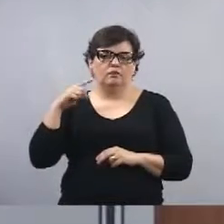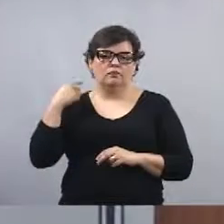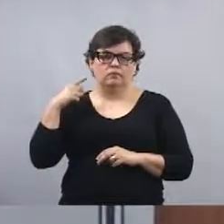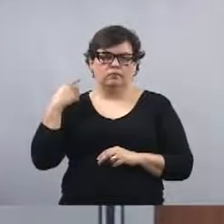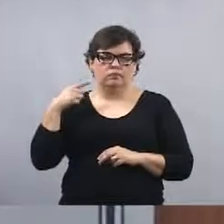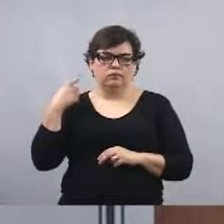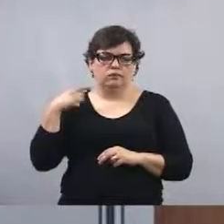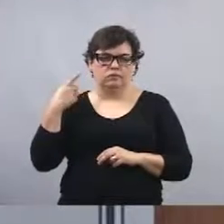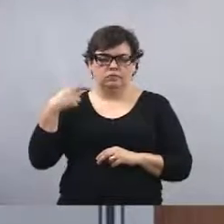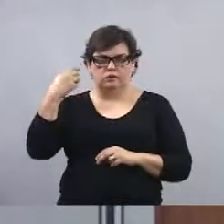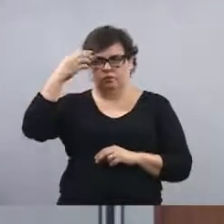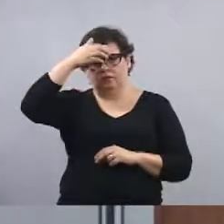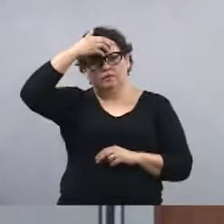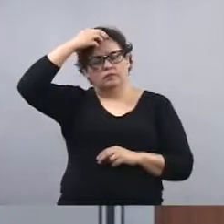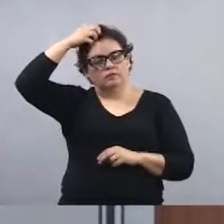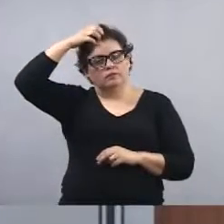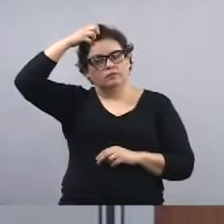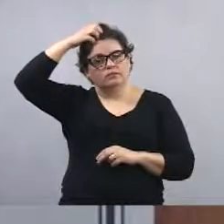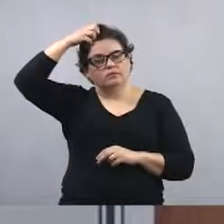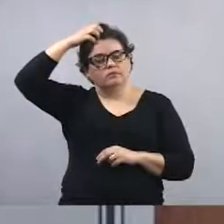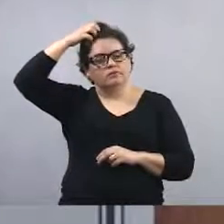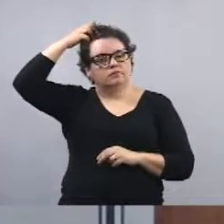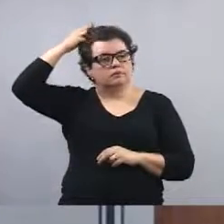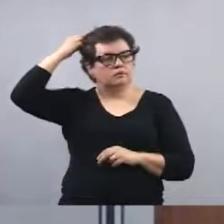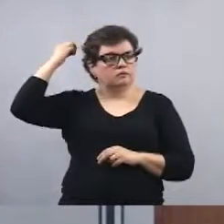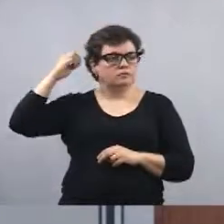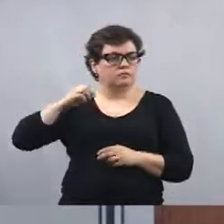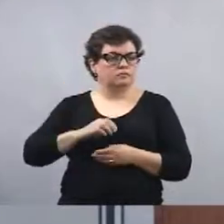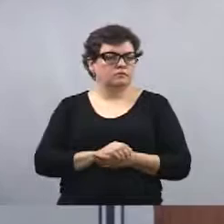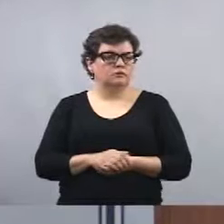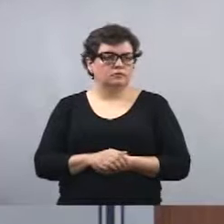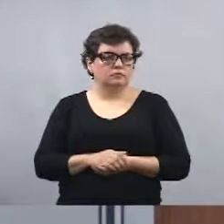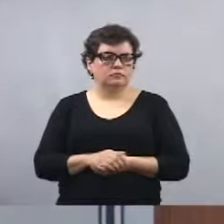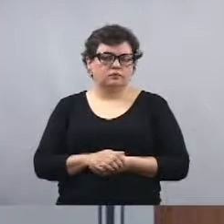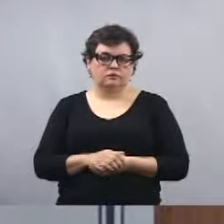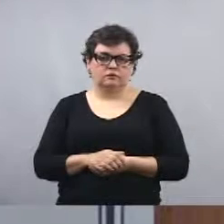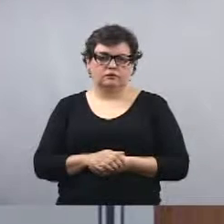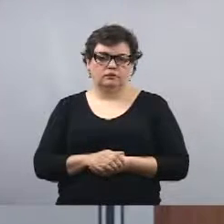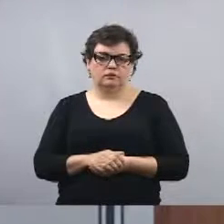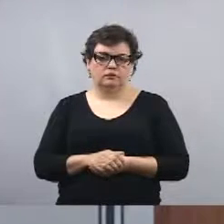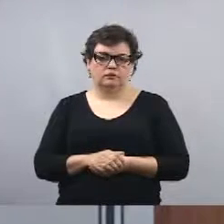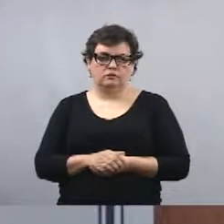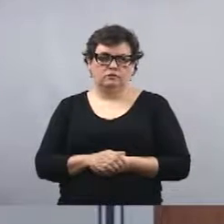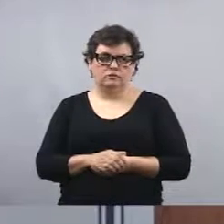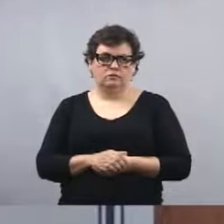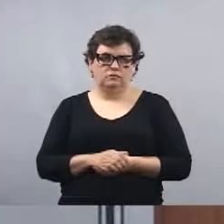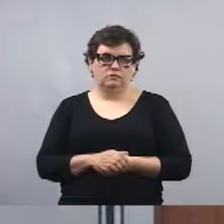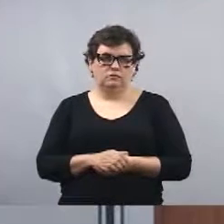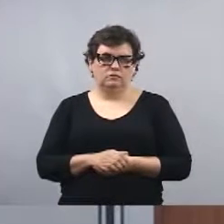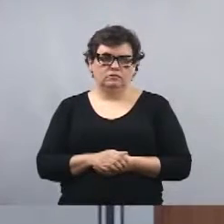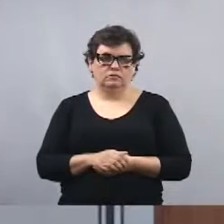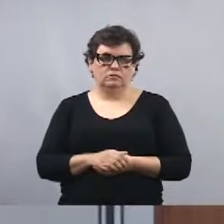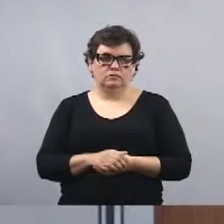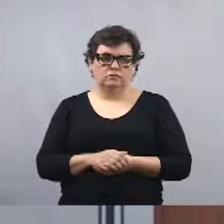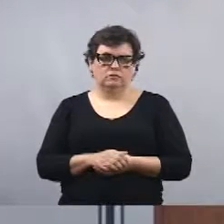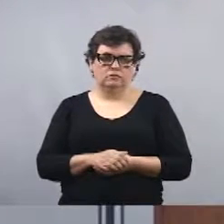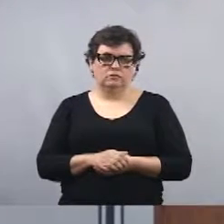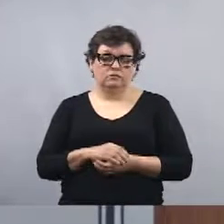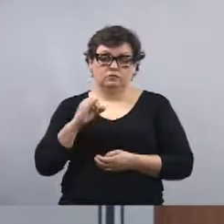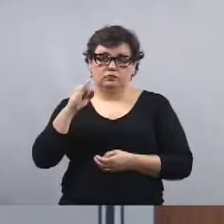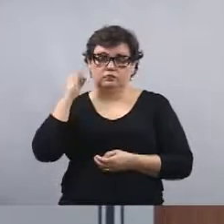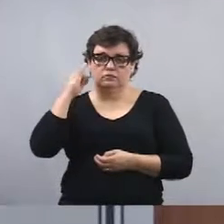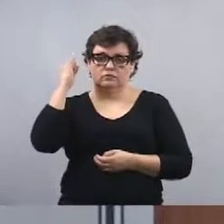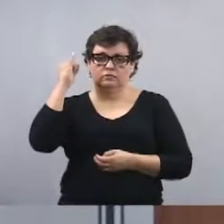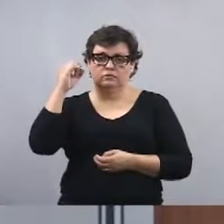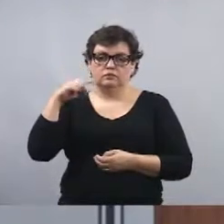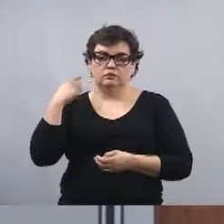e indispensáveis serviços prestados pela categoria nobre, categoria dos